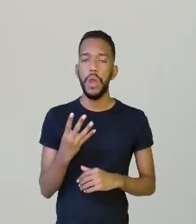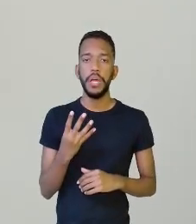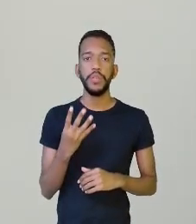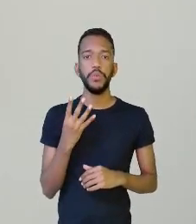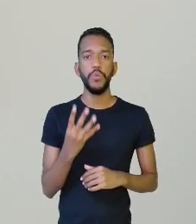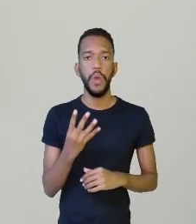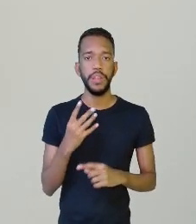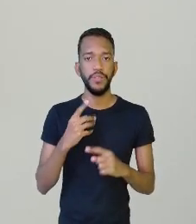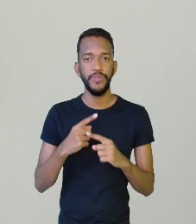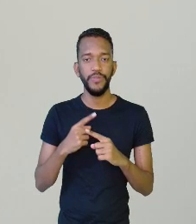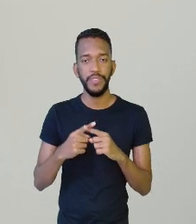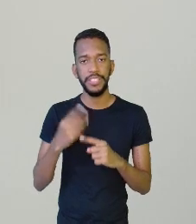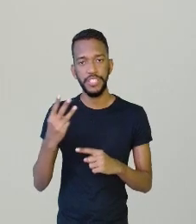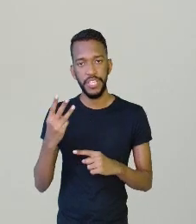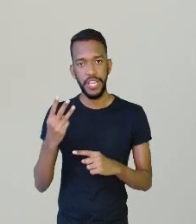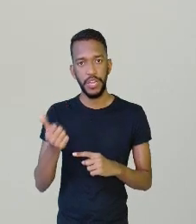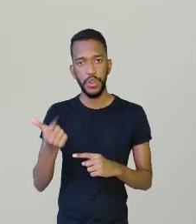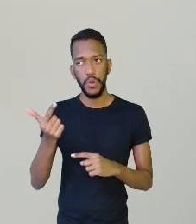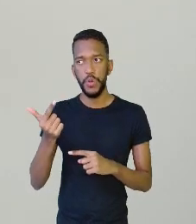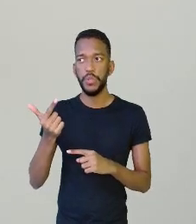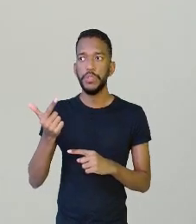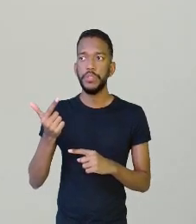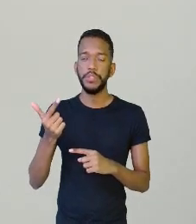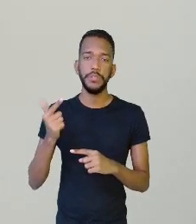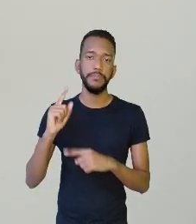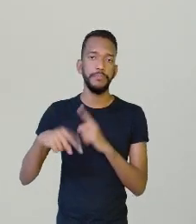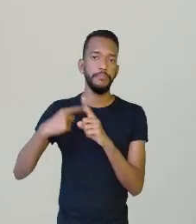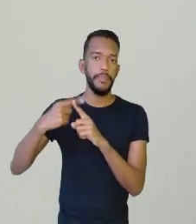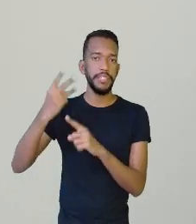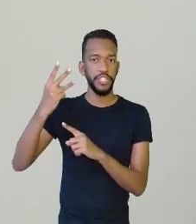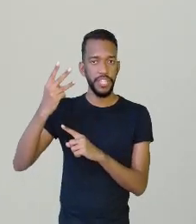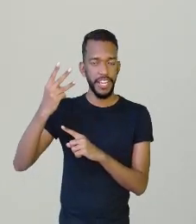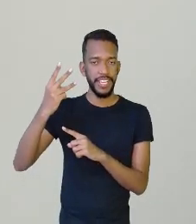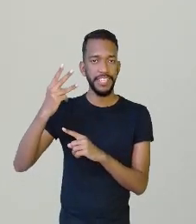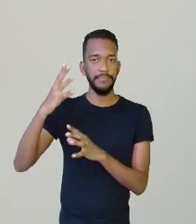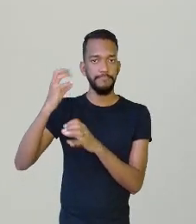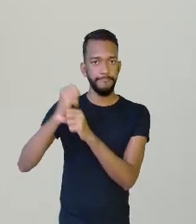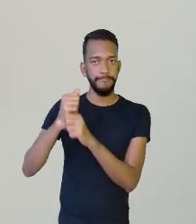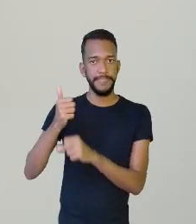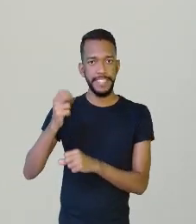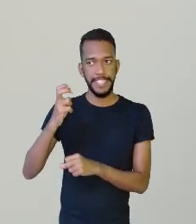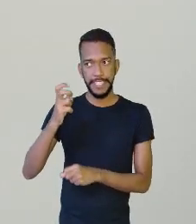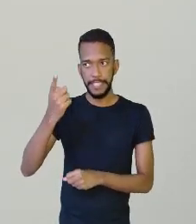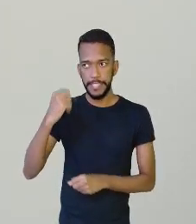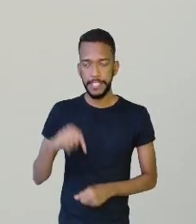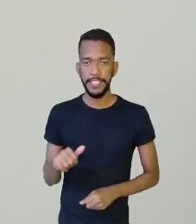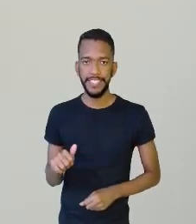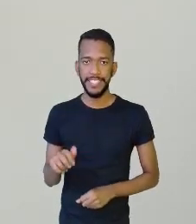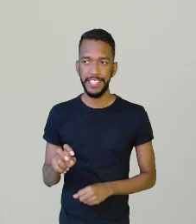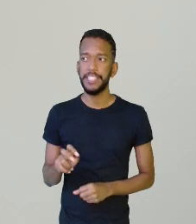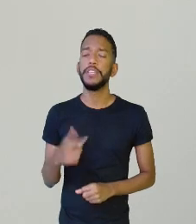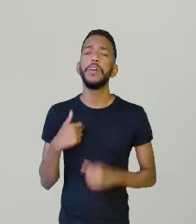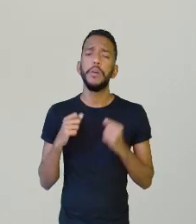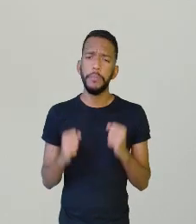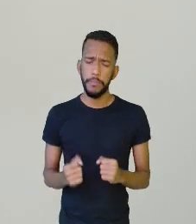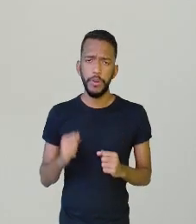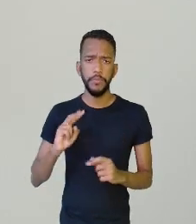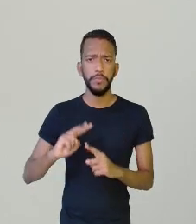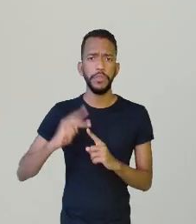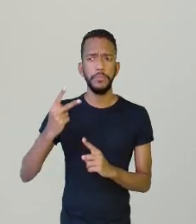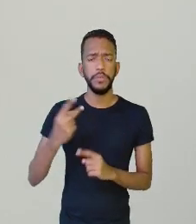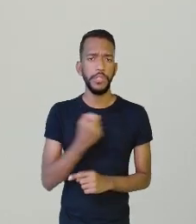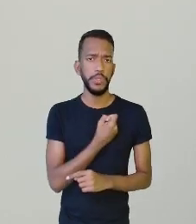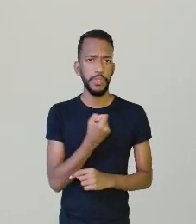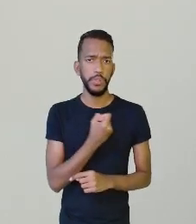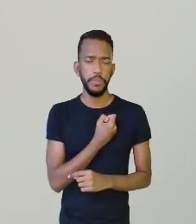no total R$15 no chocolate, beleza? Eu posso fazer a multiplicação de um número decimal